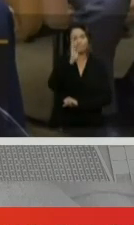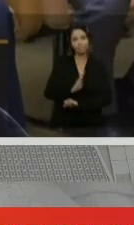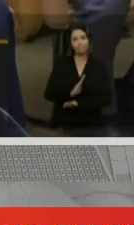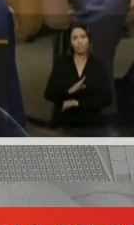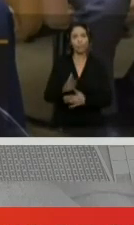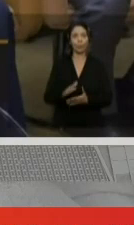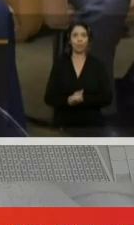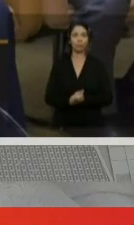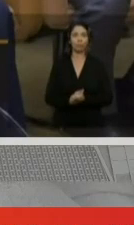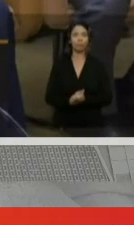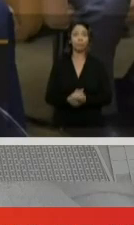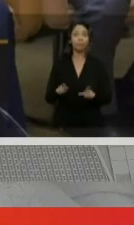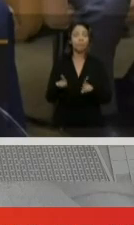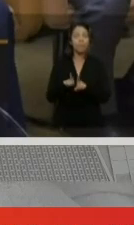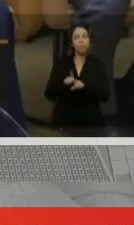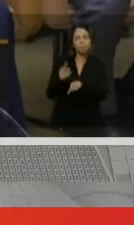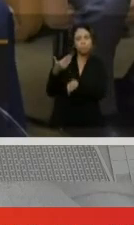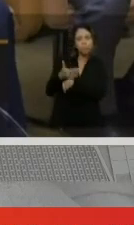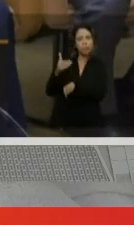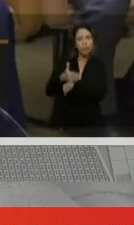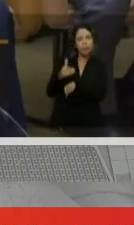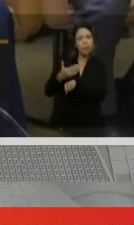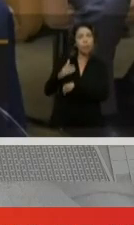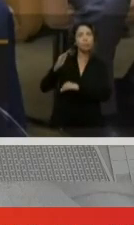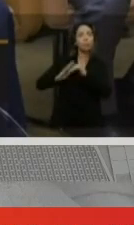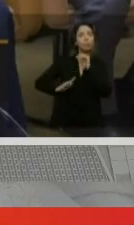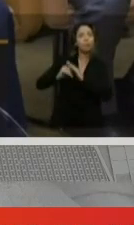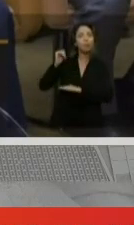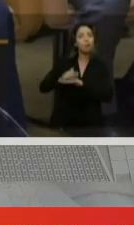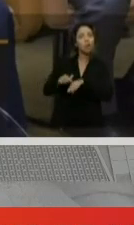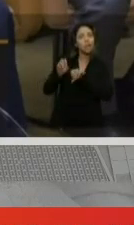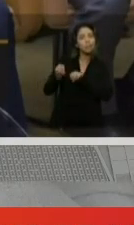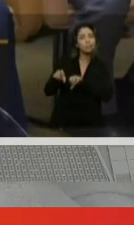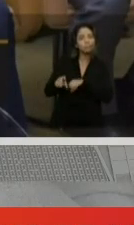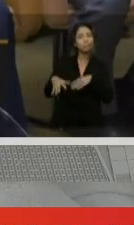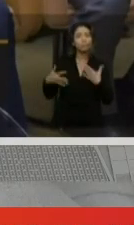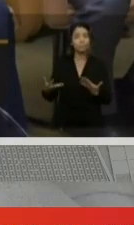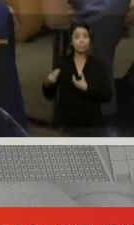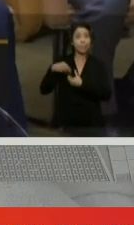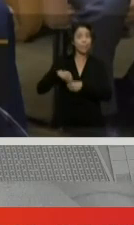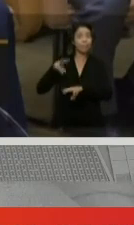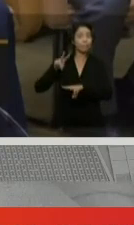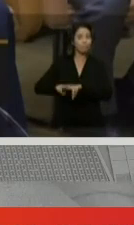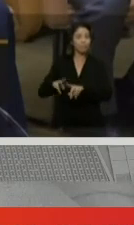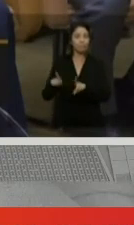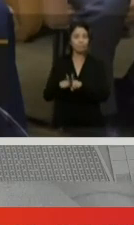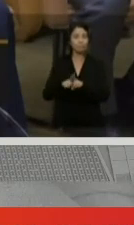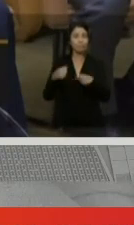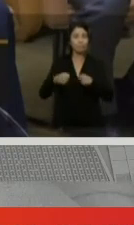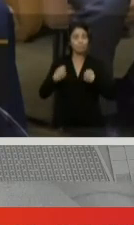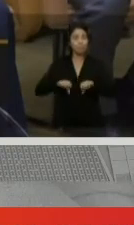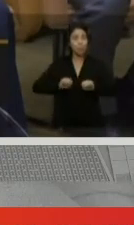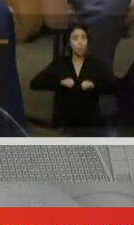perfeitamente, Alexandre Borges. Fernando Holliday. Não, eu só queria dizer o seguinte. O